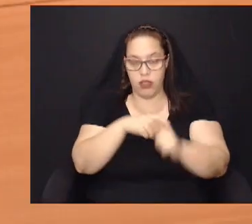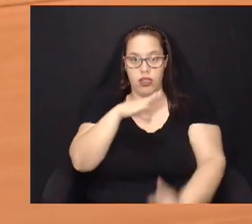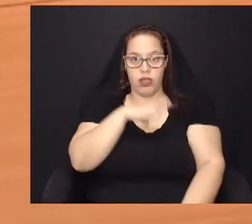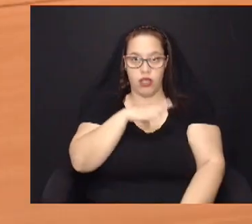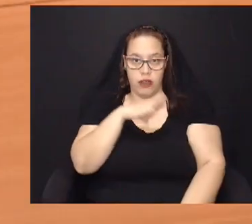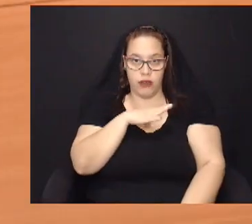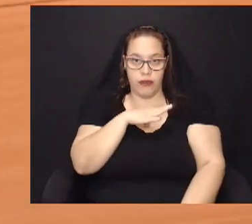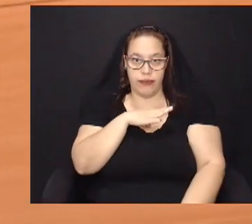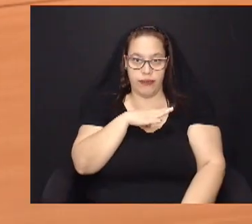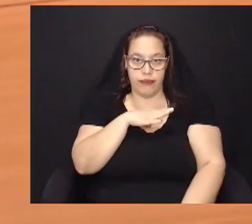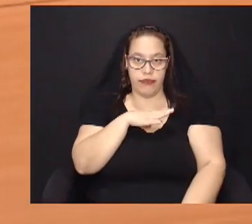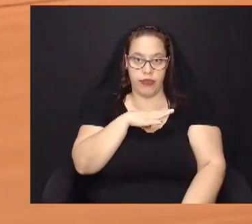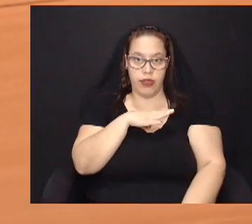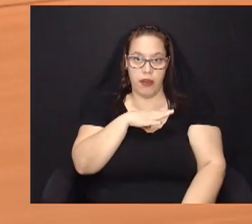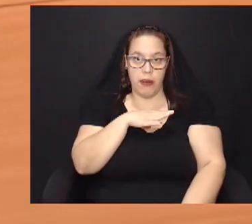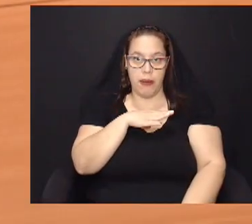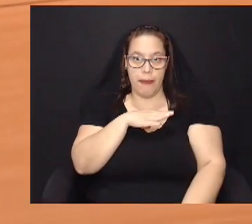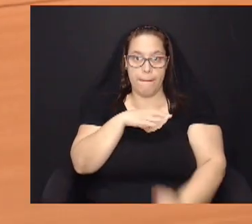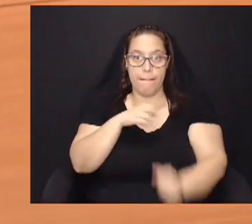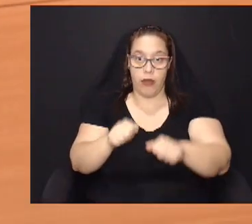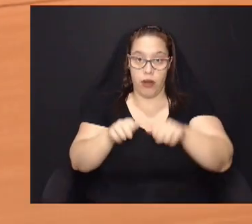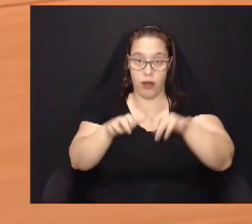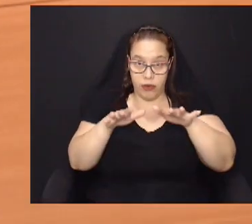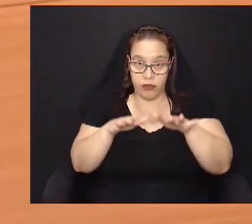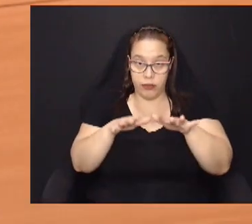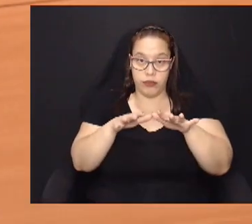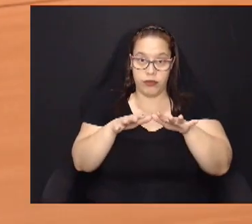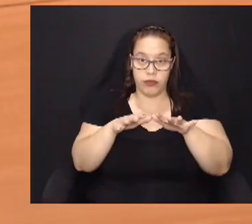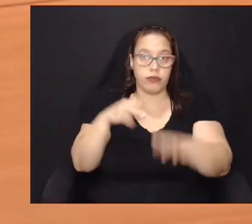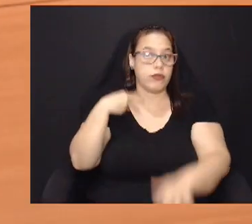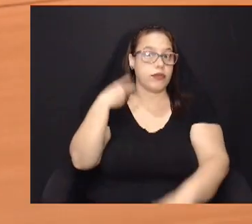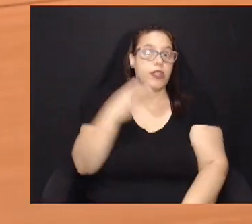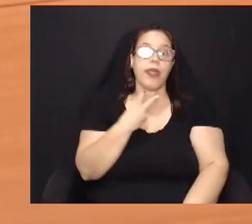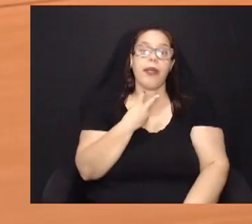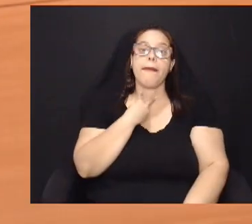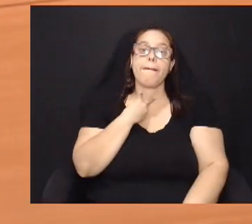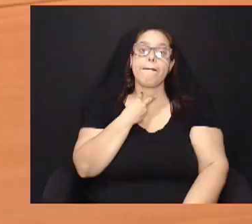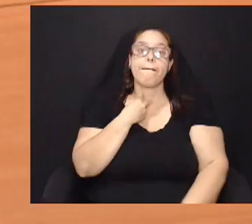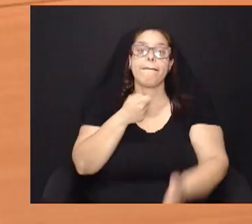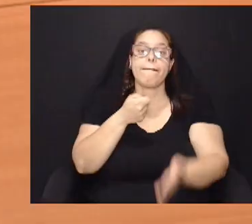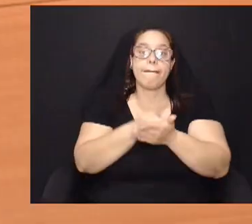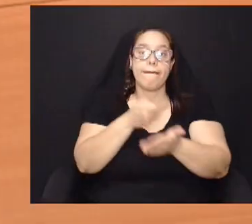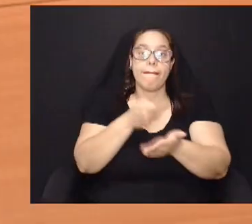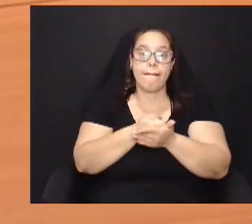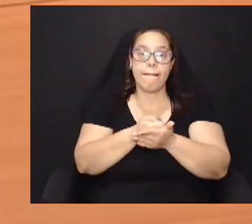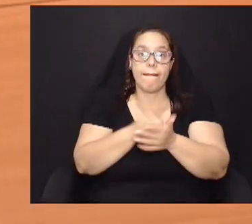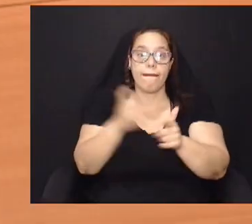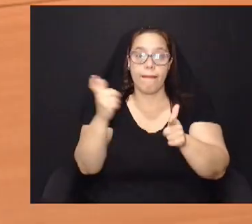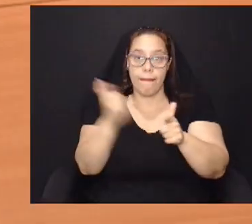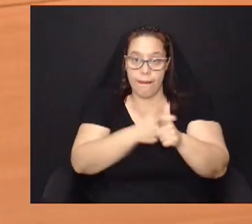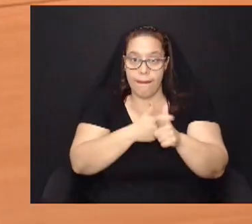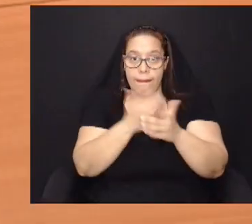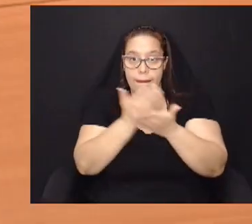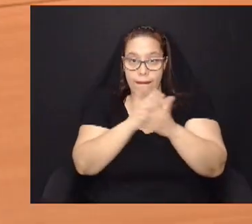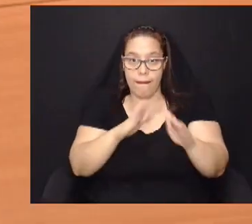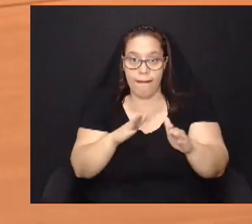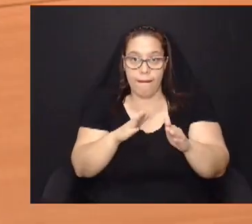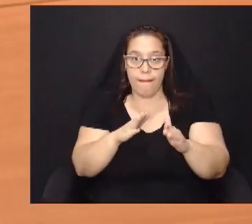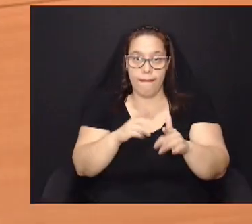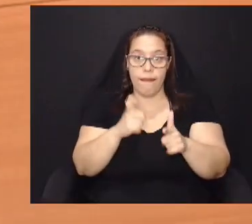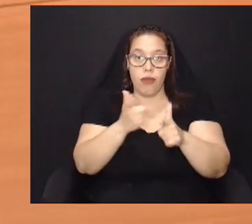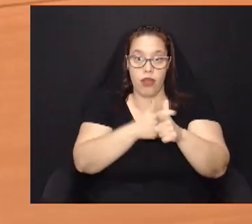na audiência, um vereador colocou que nós não poderíamos exigir a quitação da dívida, porque a dívida ativa é